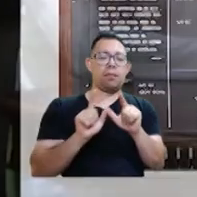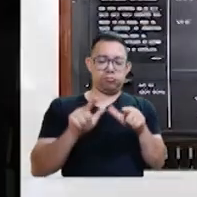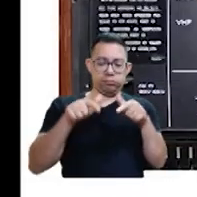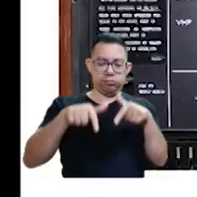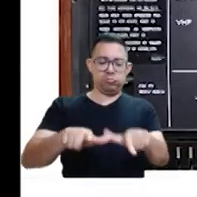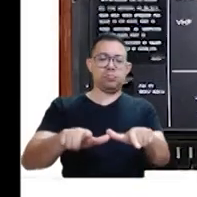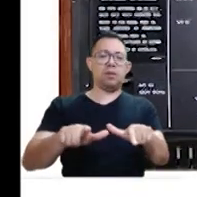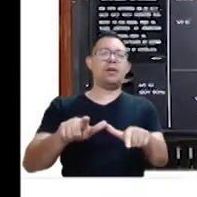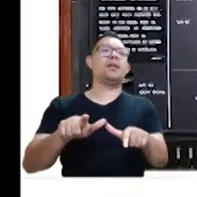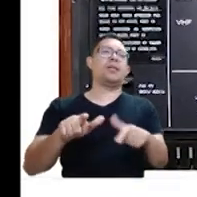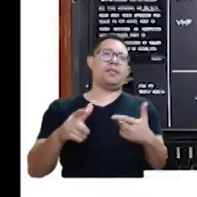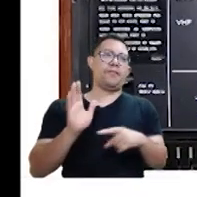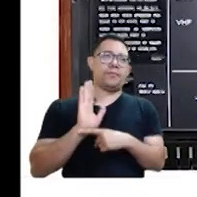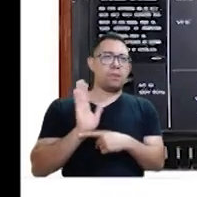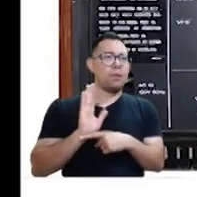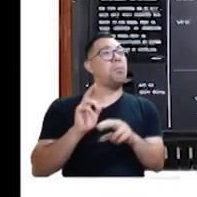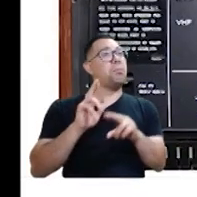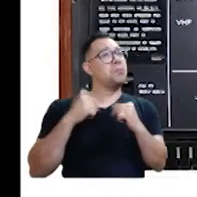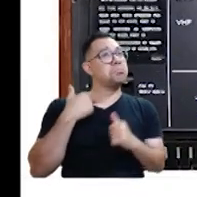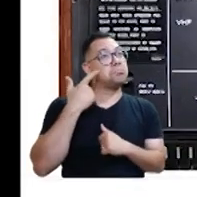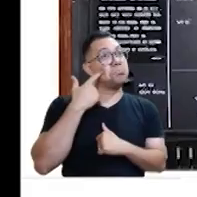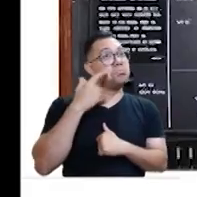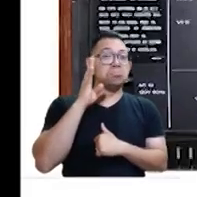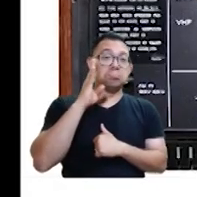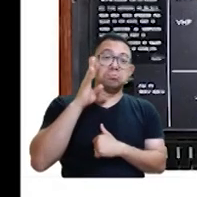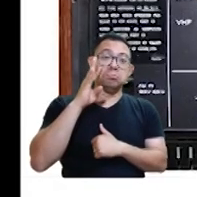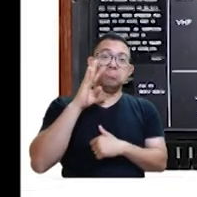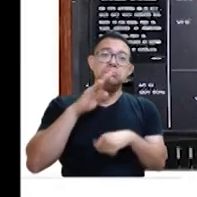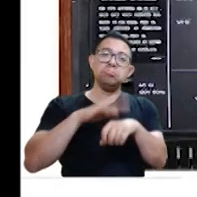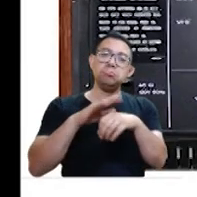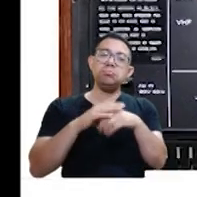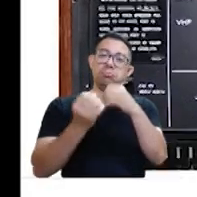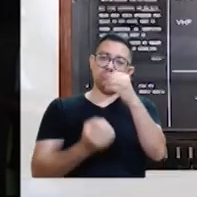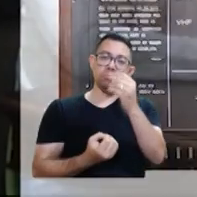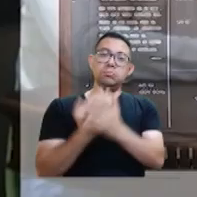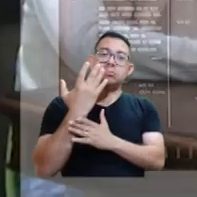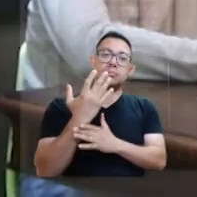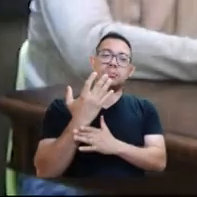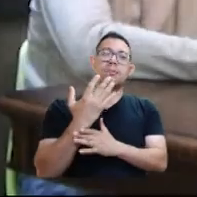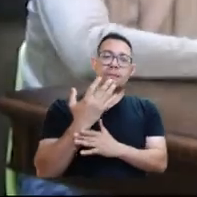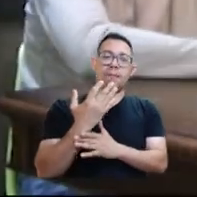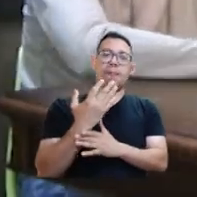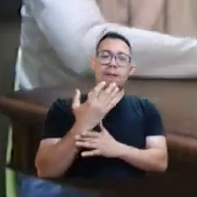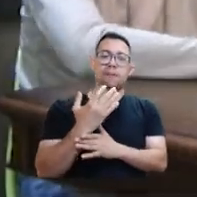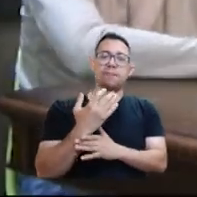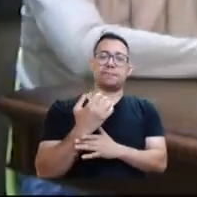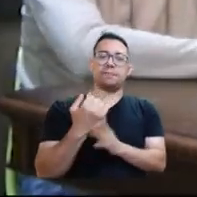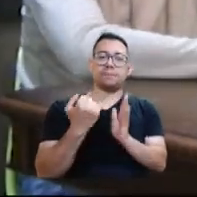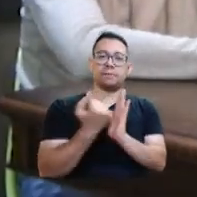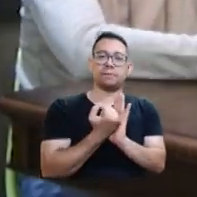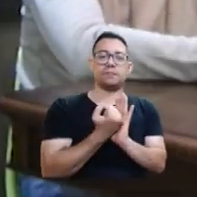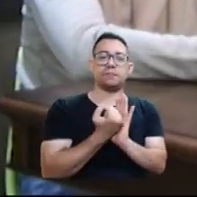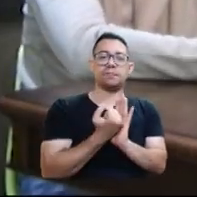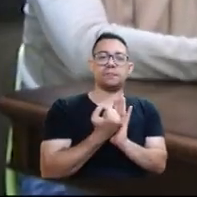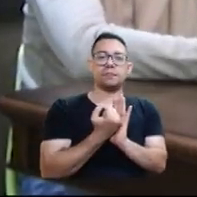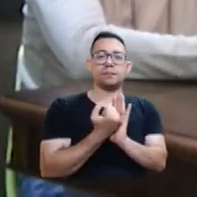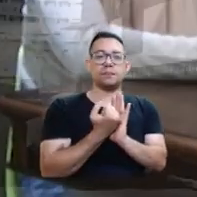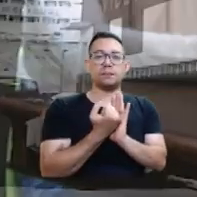mais, essa relação que tinha com o videocassete e tudo mais. Então a gente achou bacana o nome, né,